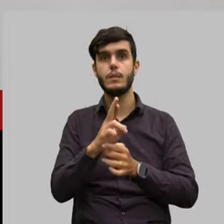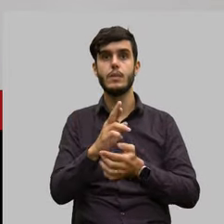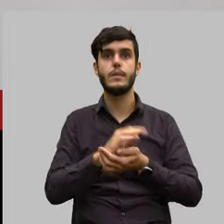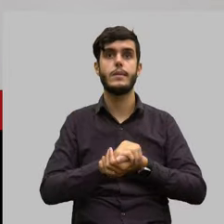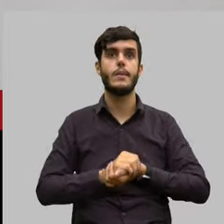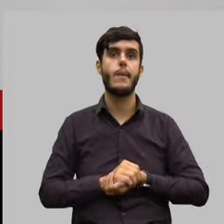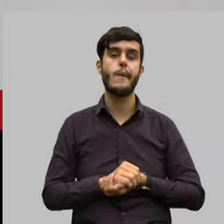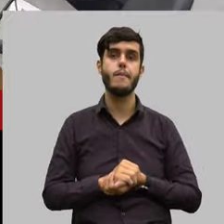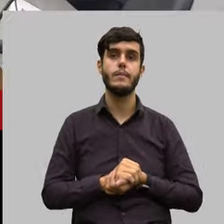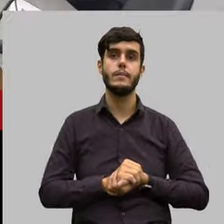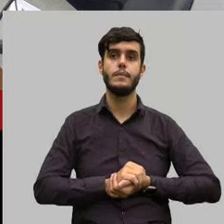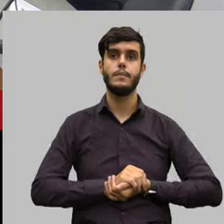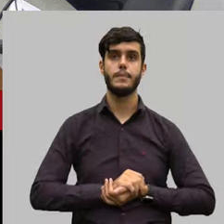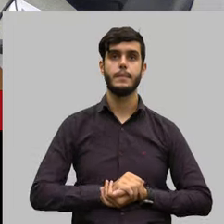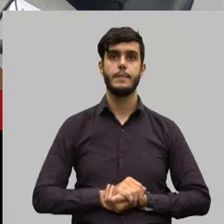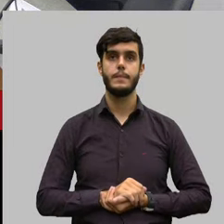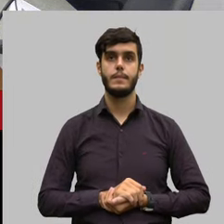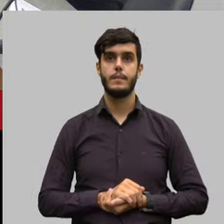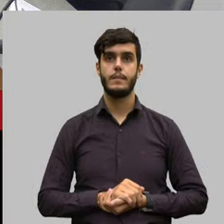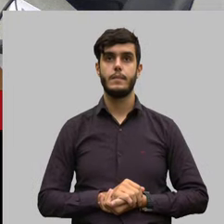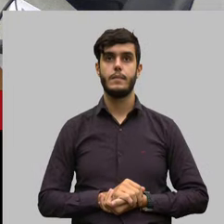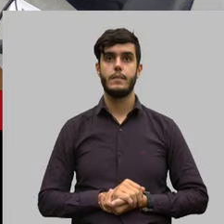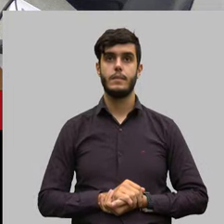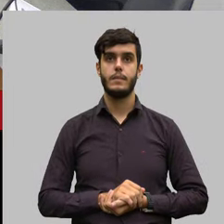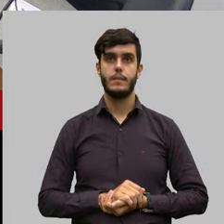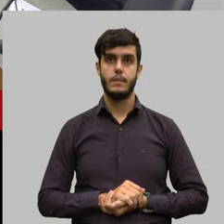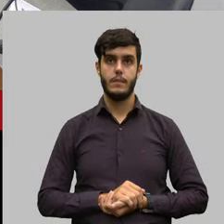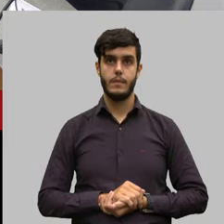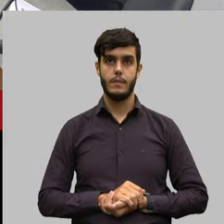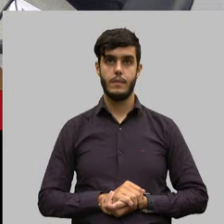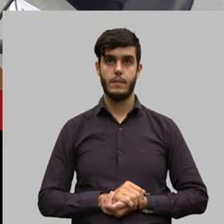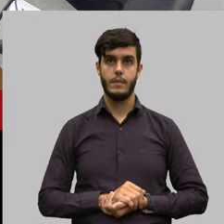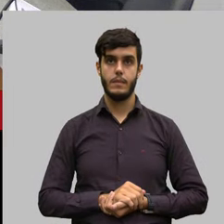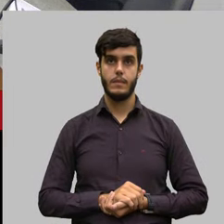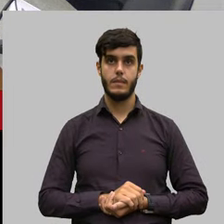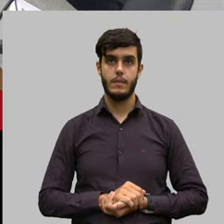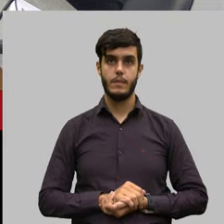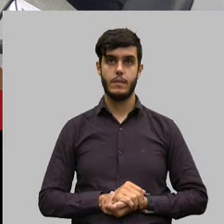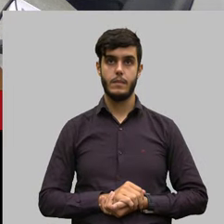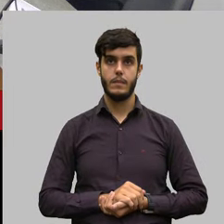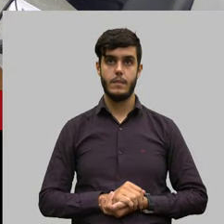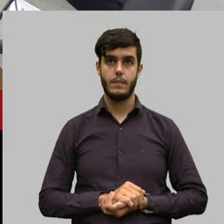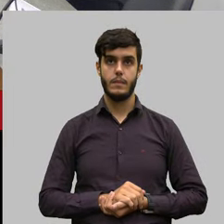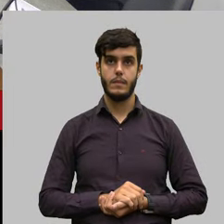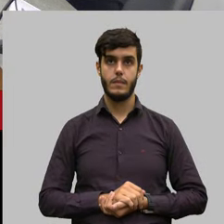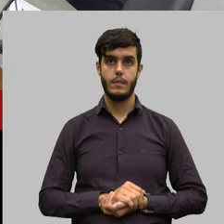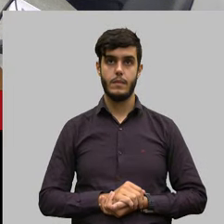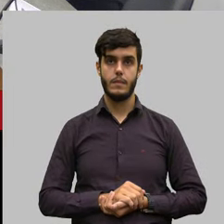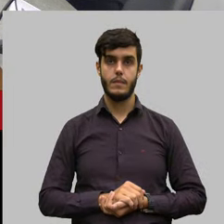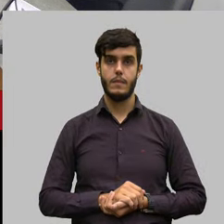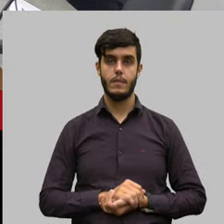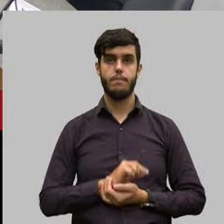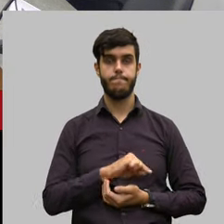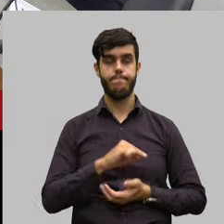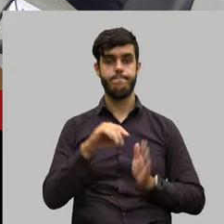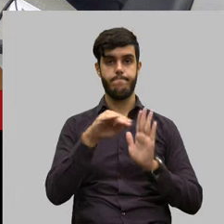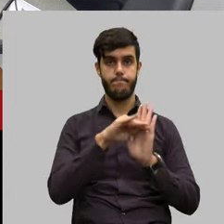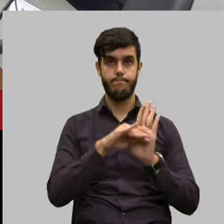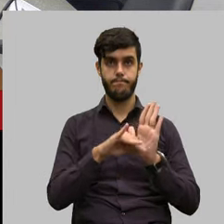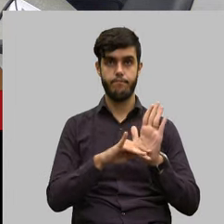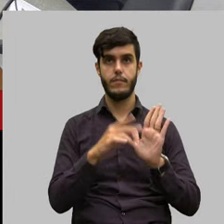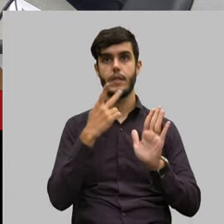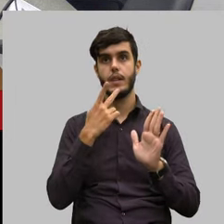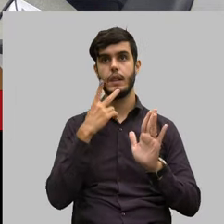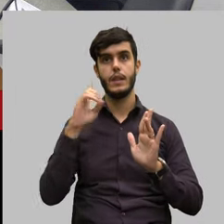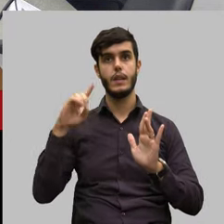processo o procedimento pelo que tá colocado Sargento Deputado